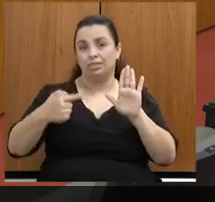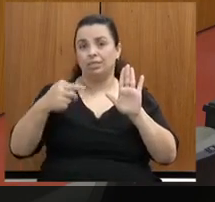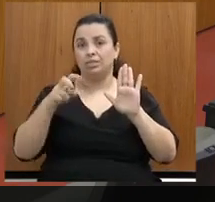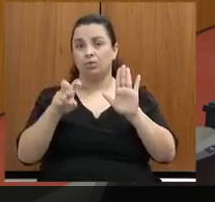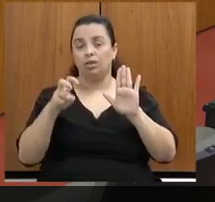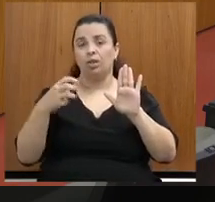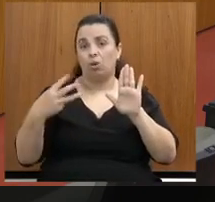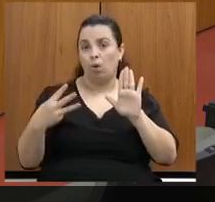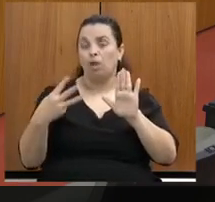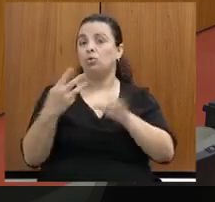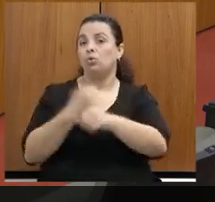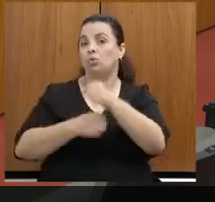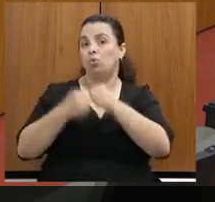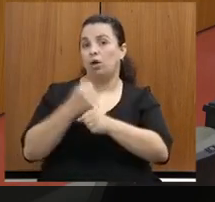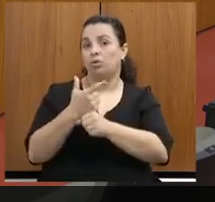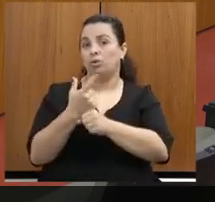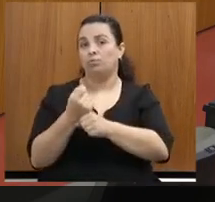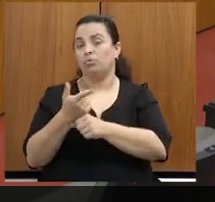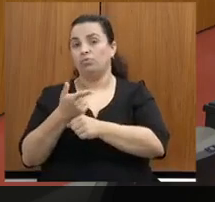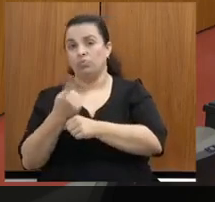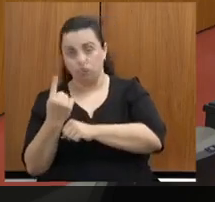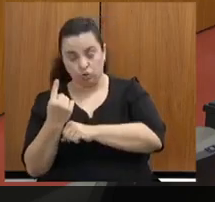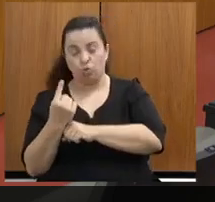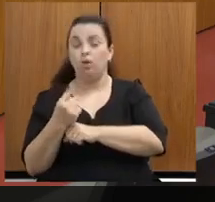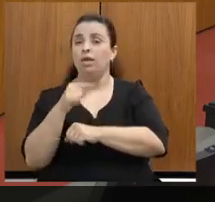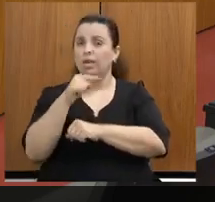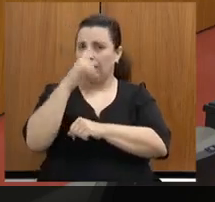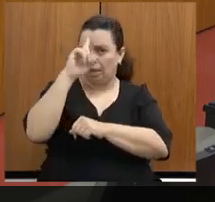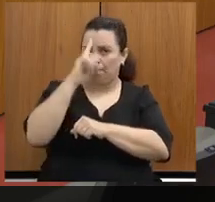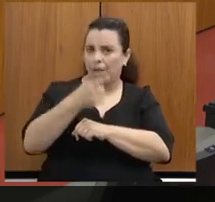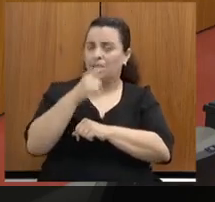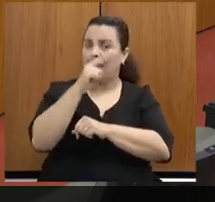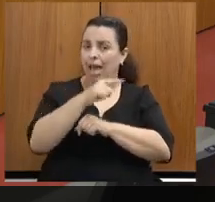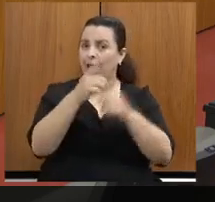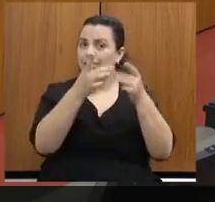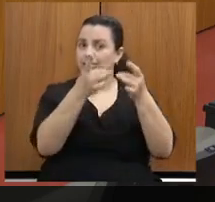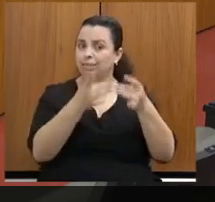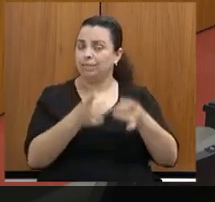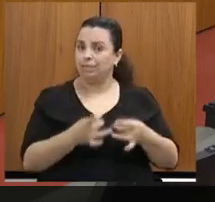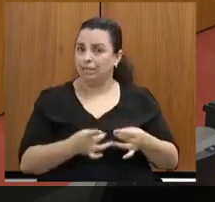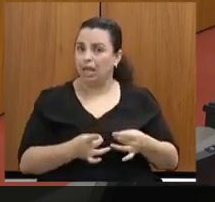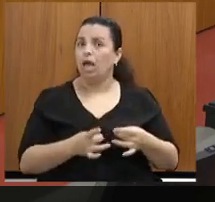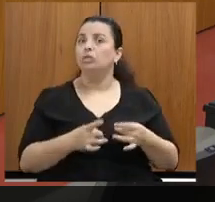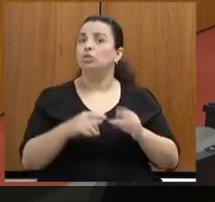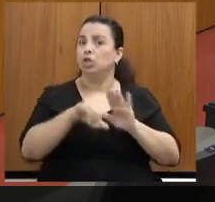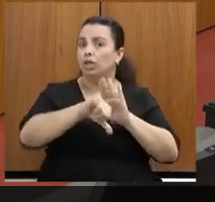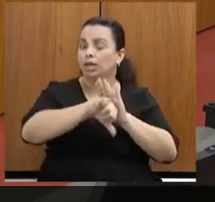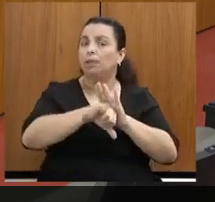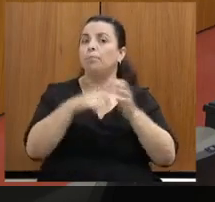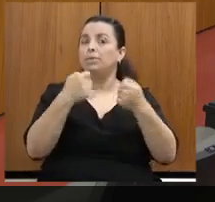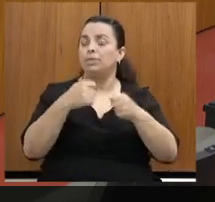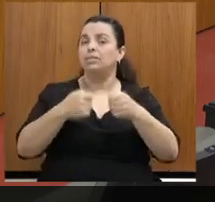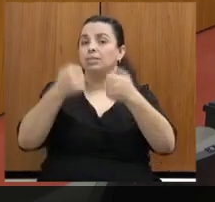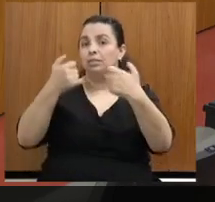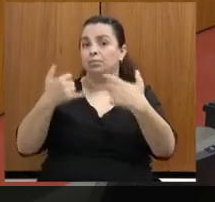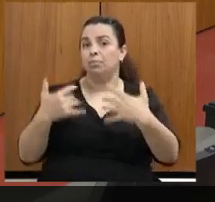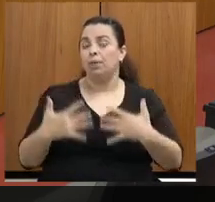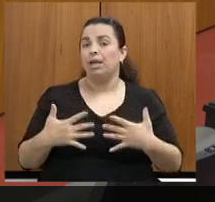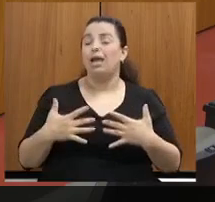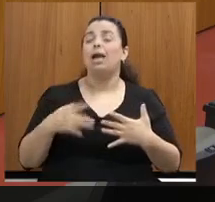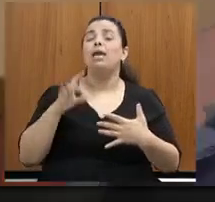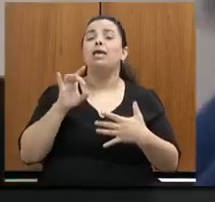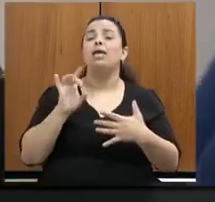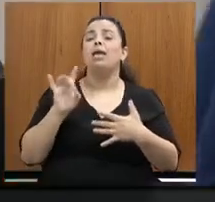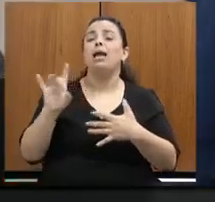2021 que determina que esses dados devem ser apresentados por risp com a discriminação dos lados de cada município